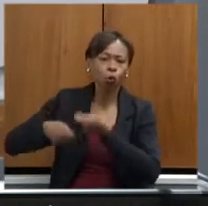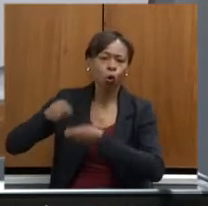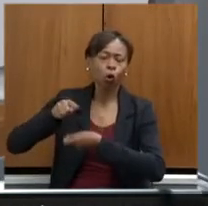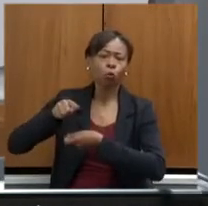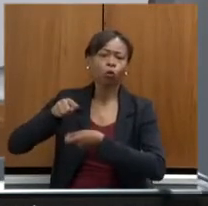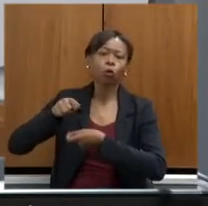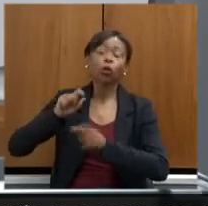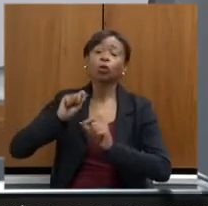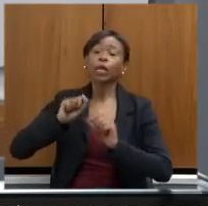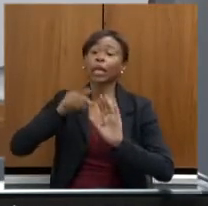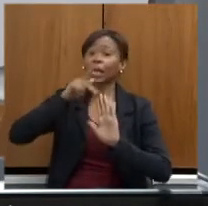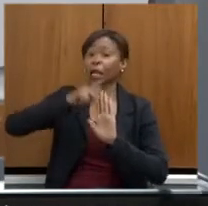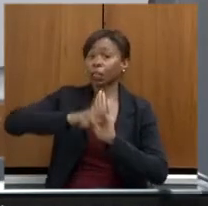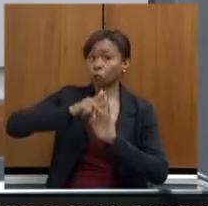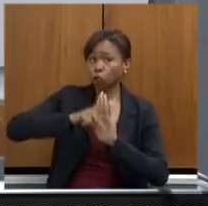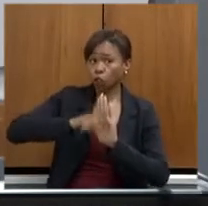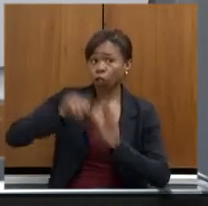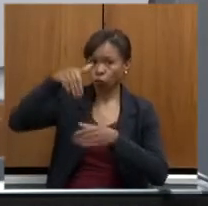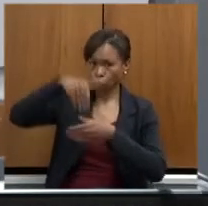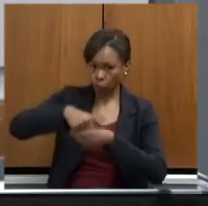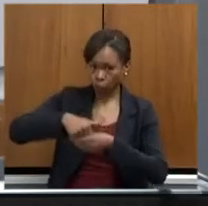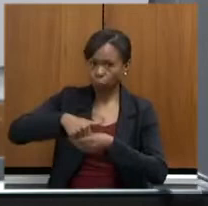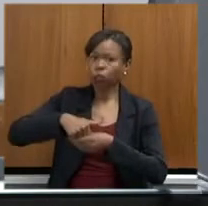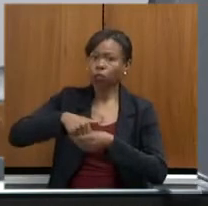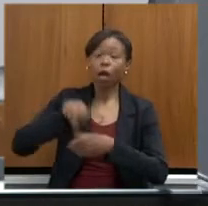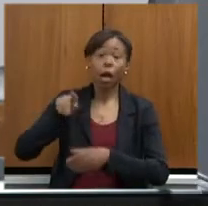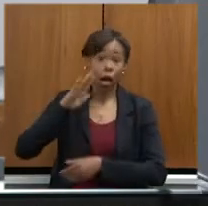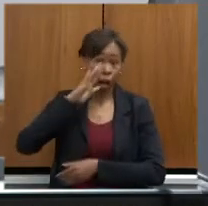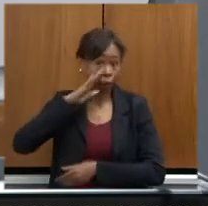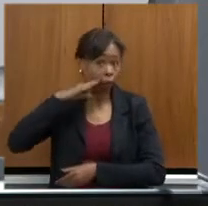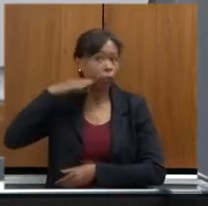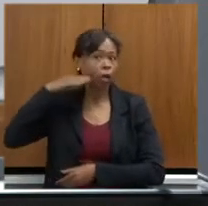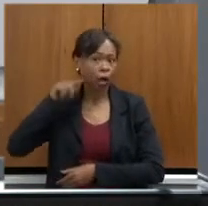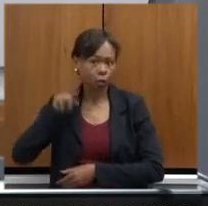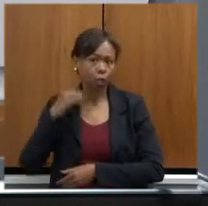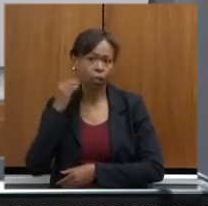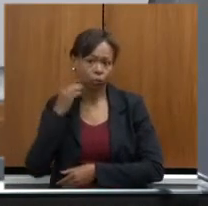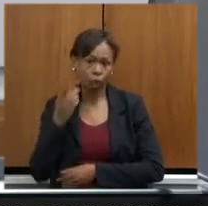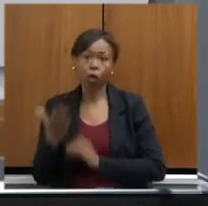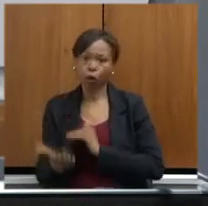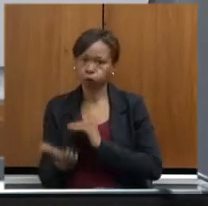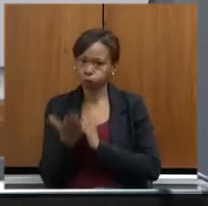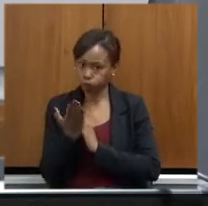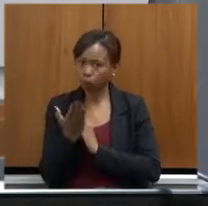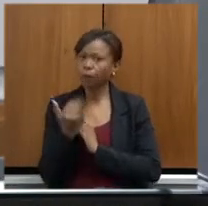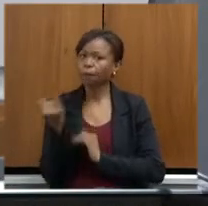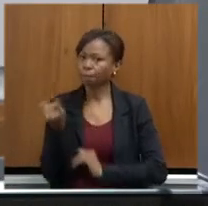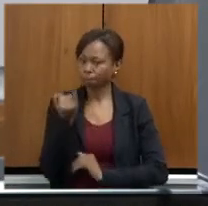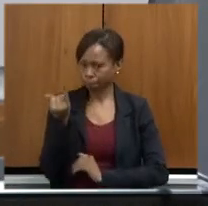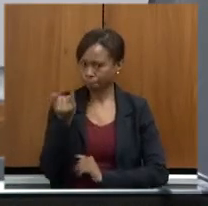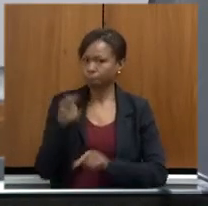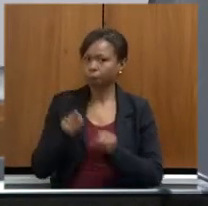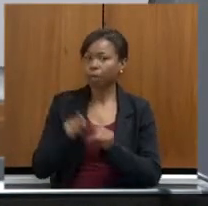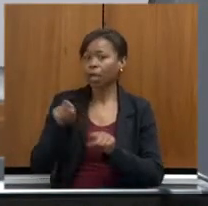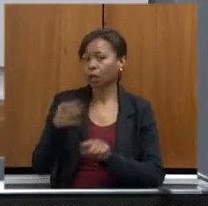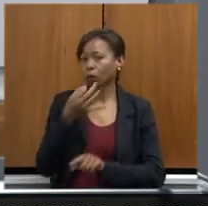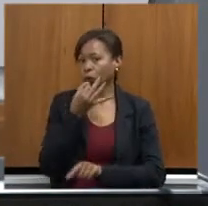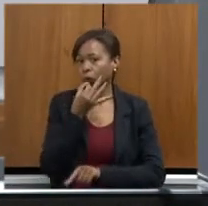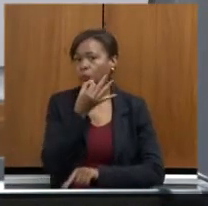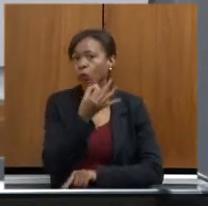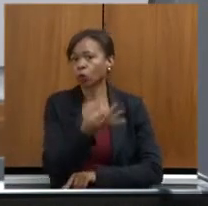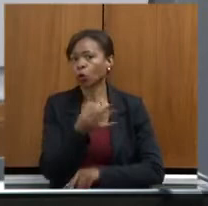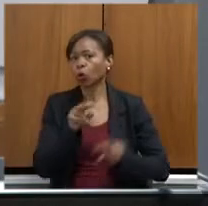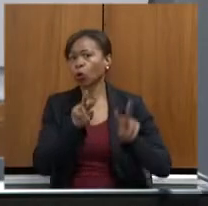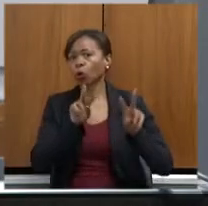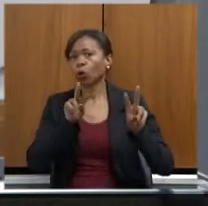próximo esse projeto pronto aí no segundo turno Deputado da Beatriz cozido teve uma contribuição importante quando ela sugeriu é